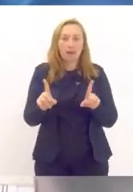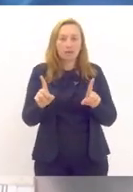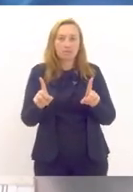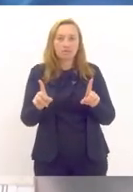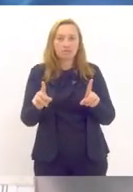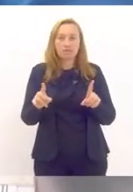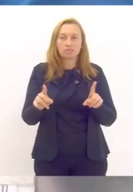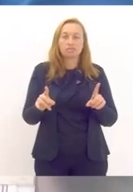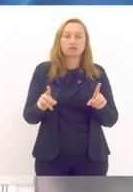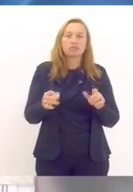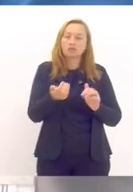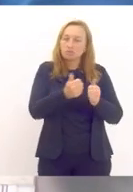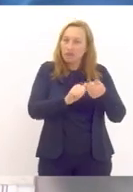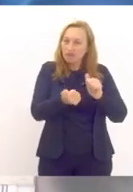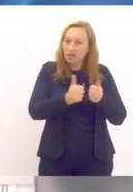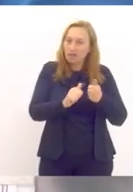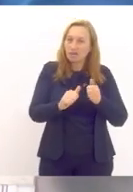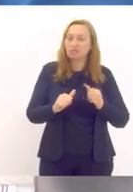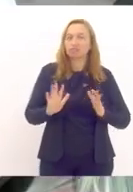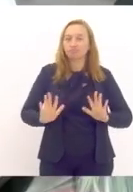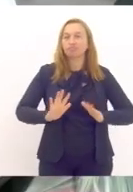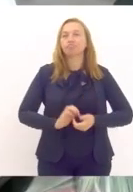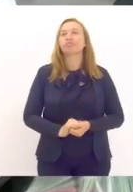prospectiva do futuro.